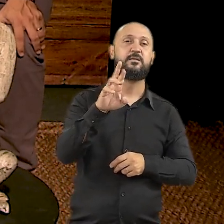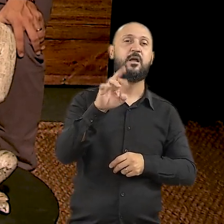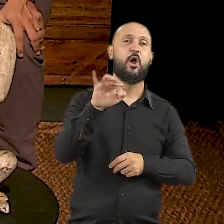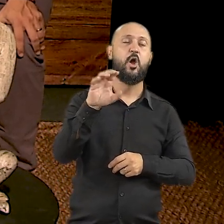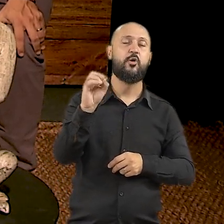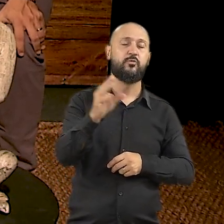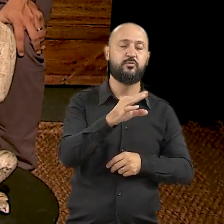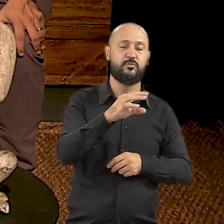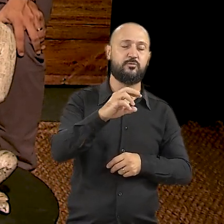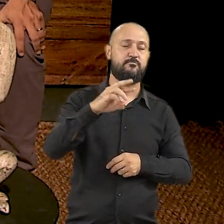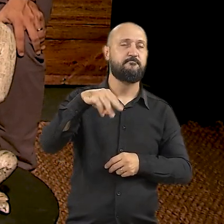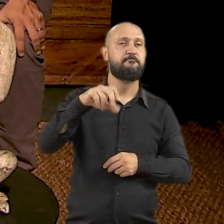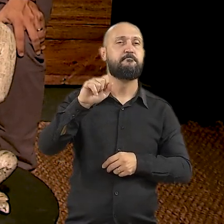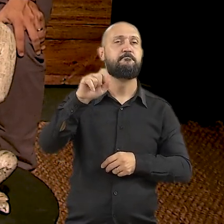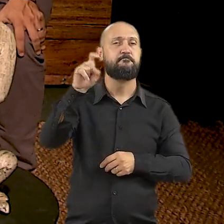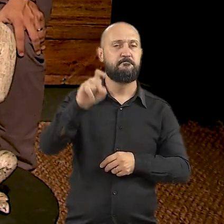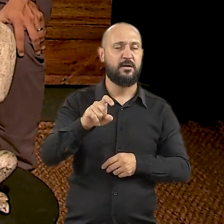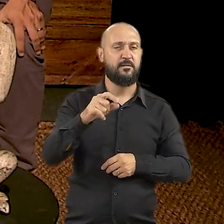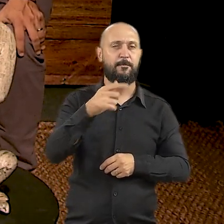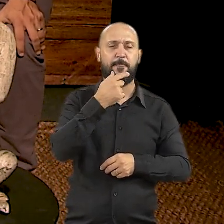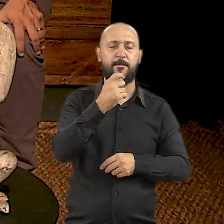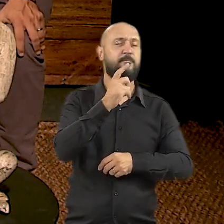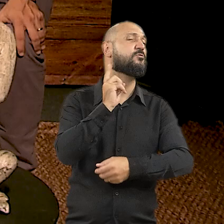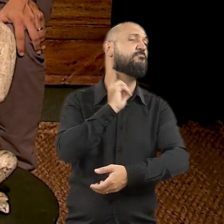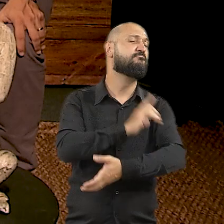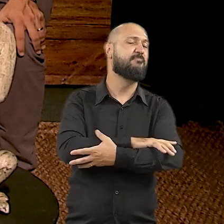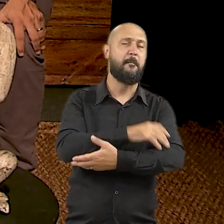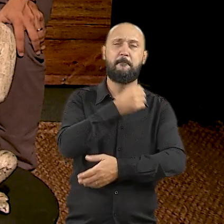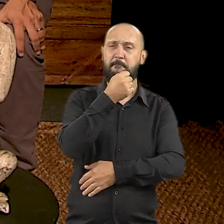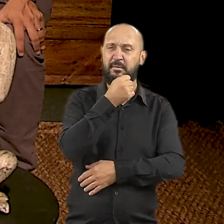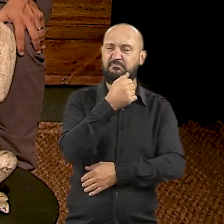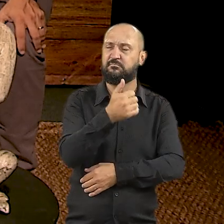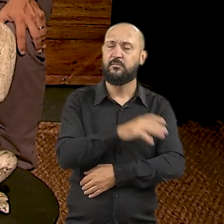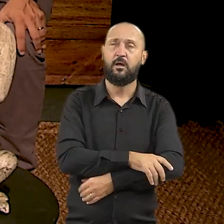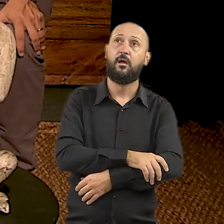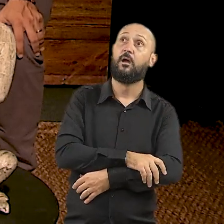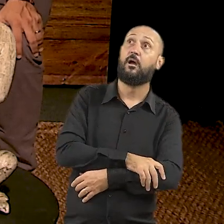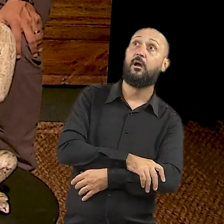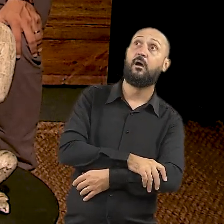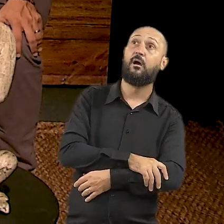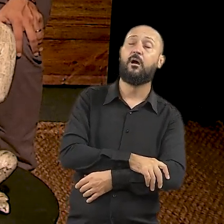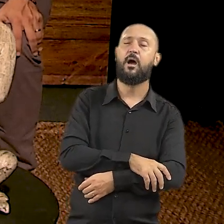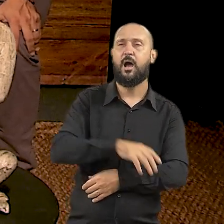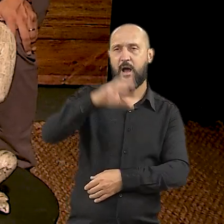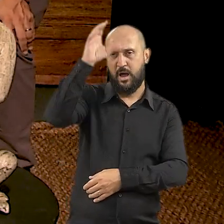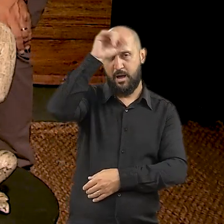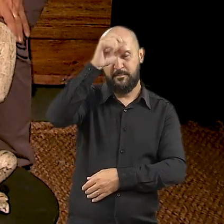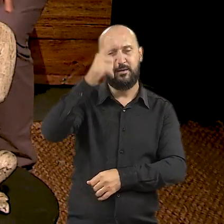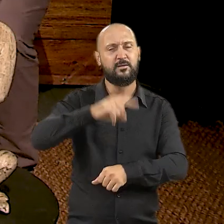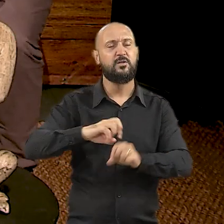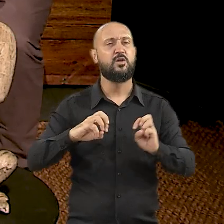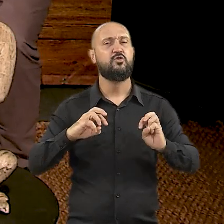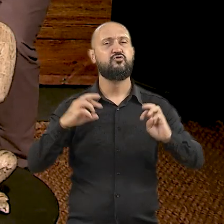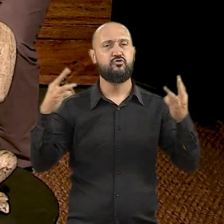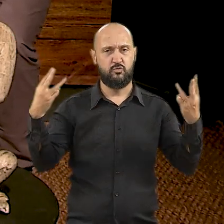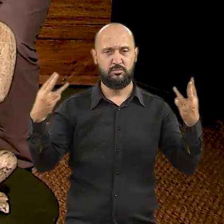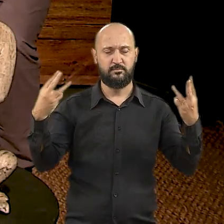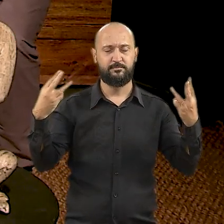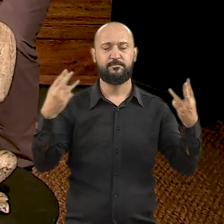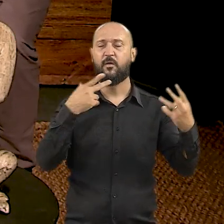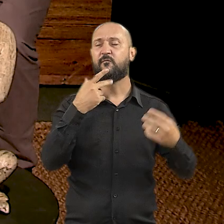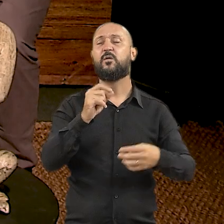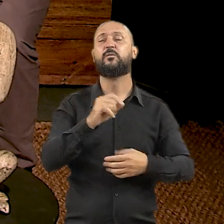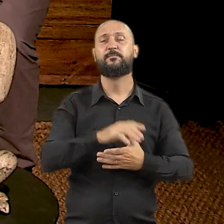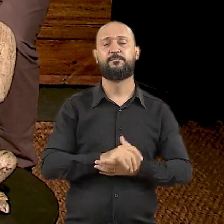Marques. Querido Dércio Marques, um mineirinho, canta demais. Eu fiquei, aprendi um monte naquele show dele. E ele